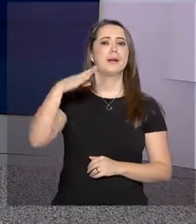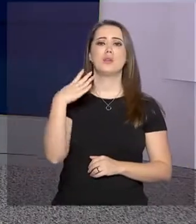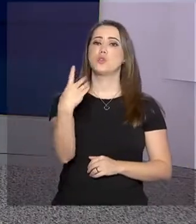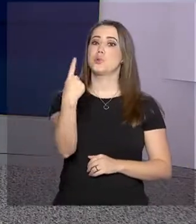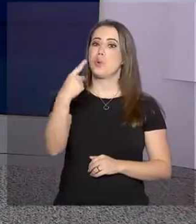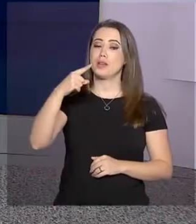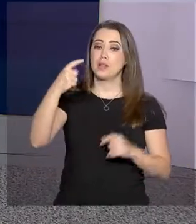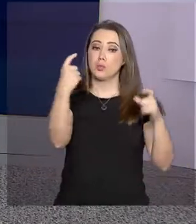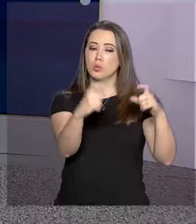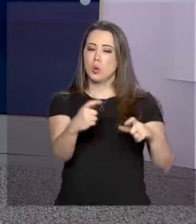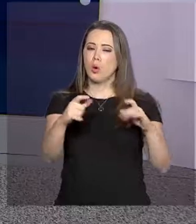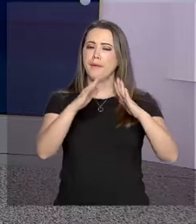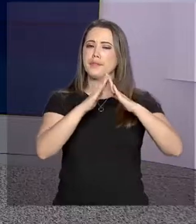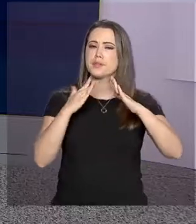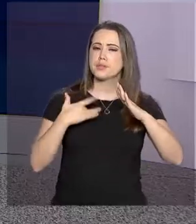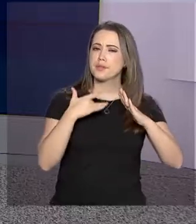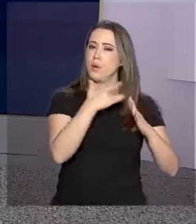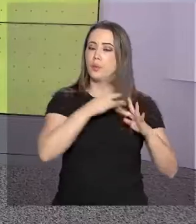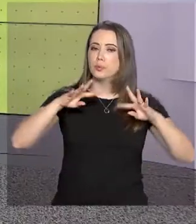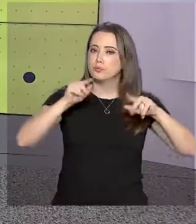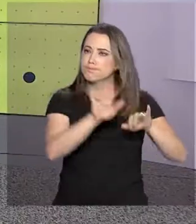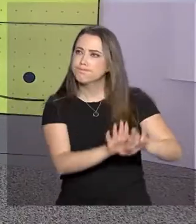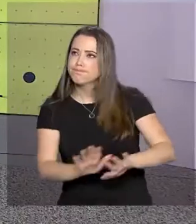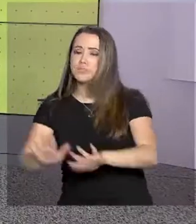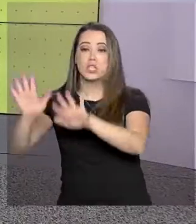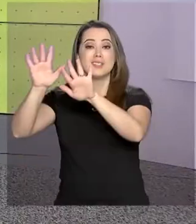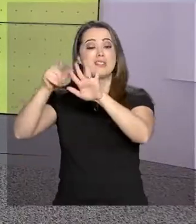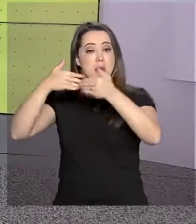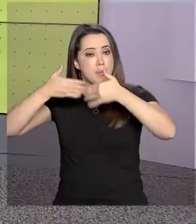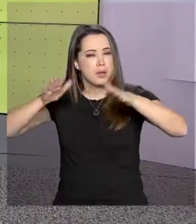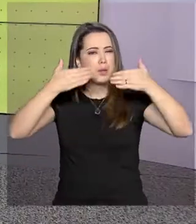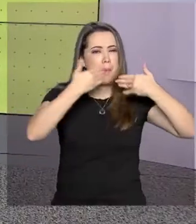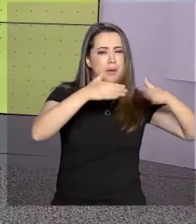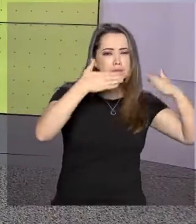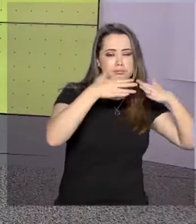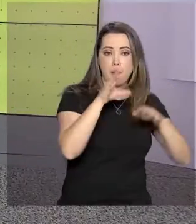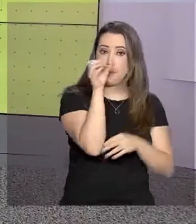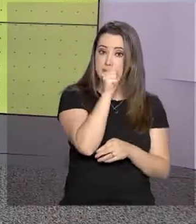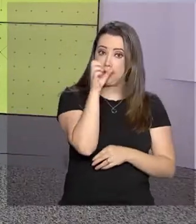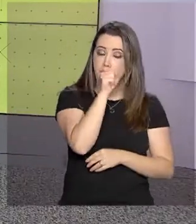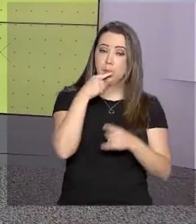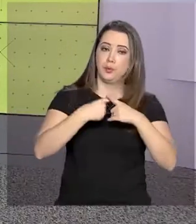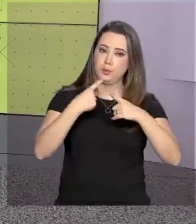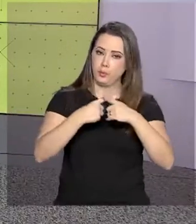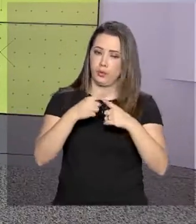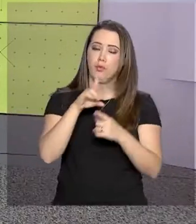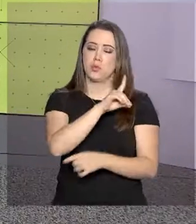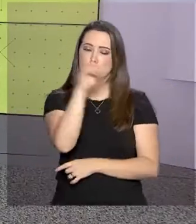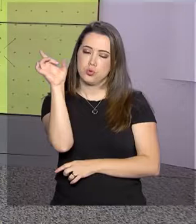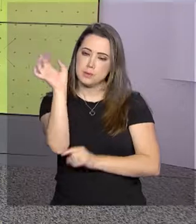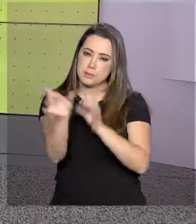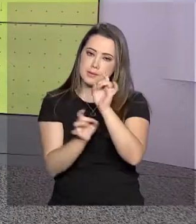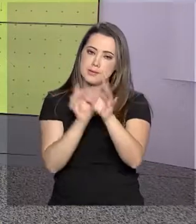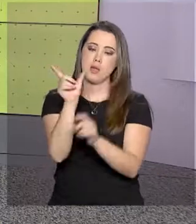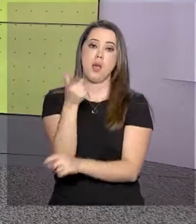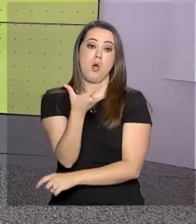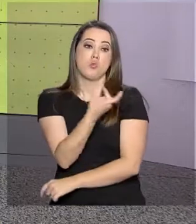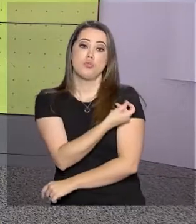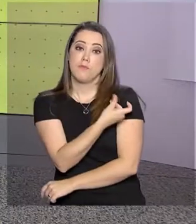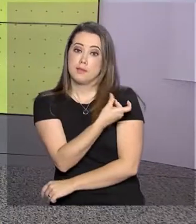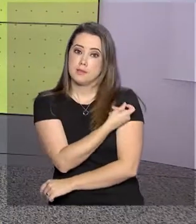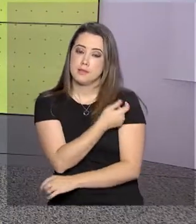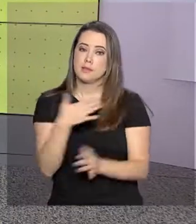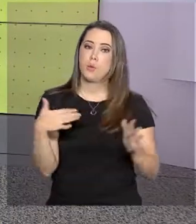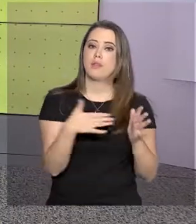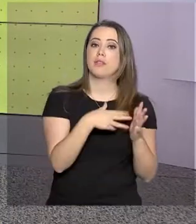de todo o país estiveram abertos no último sábado, dia D de vacinação contra a gripe. A campanha vai até 31 de maio e a meta